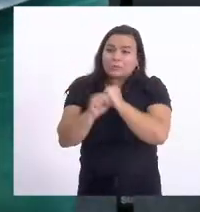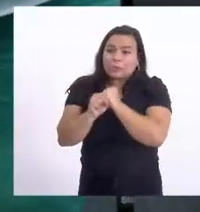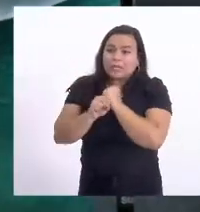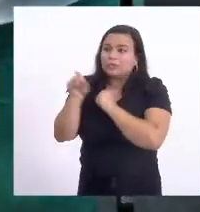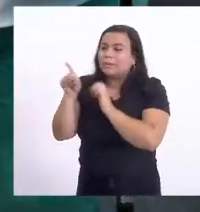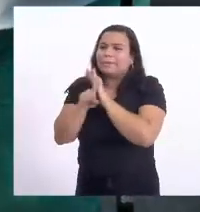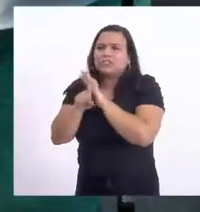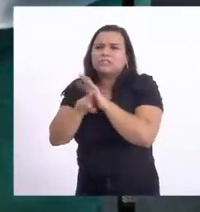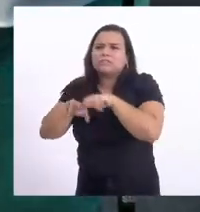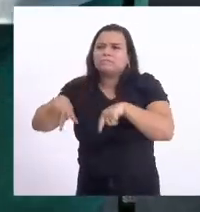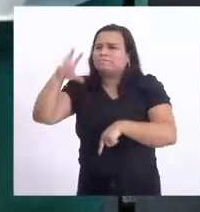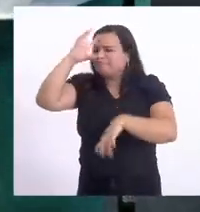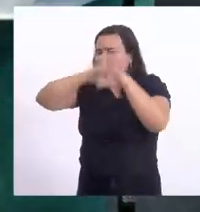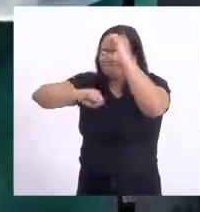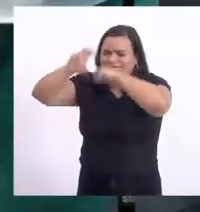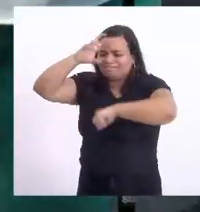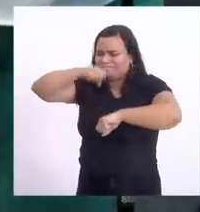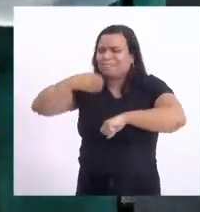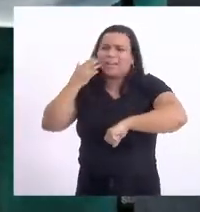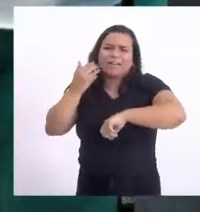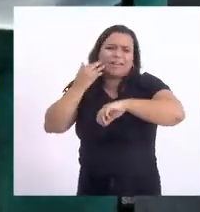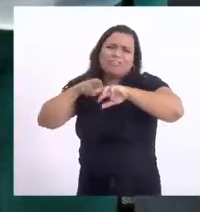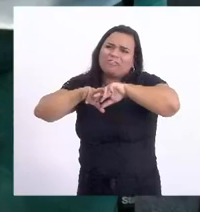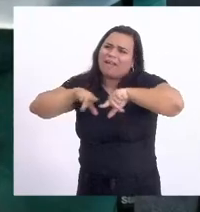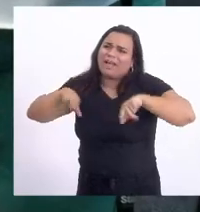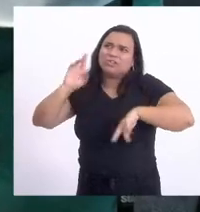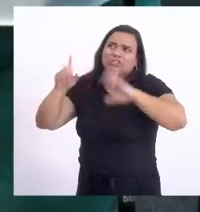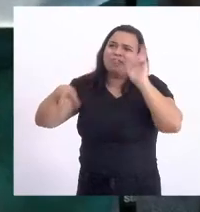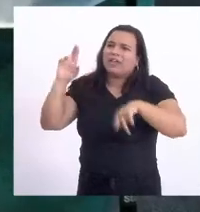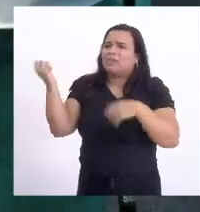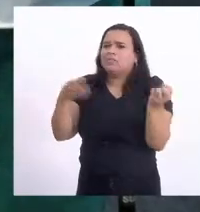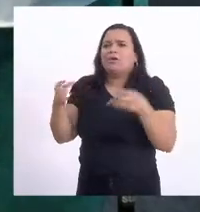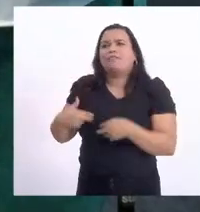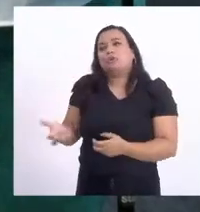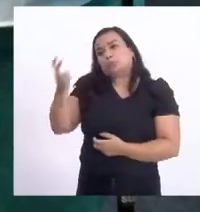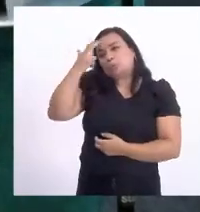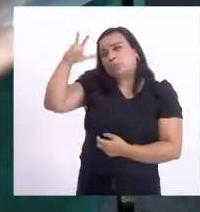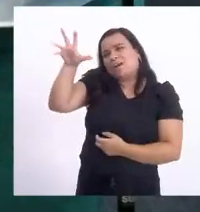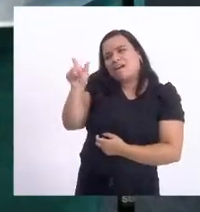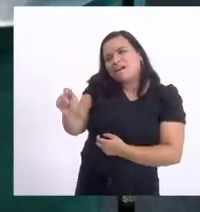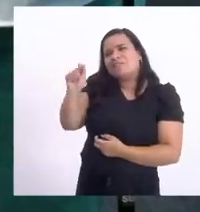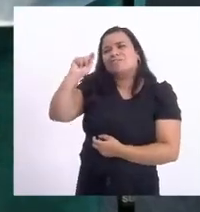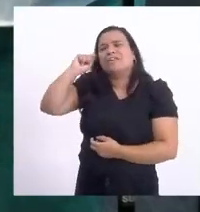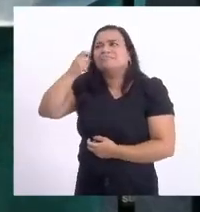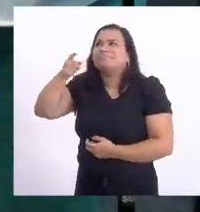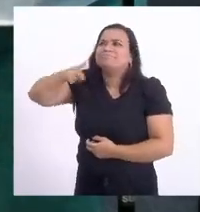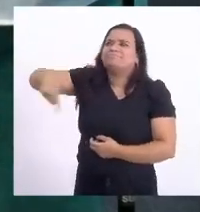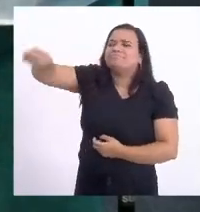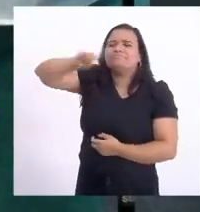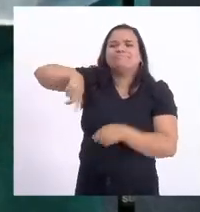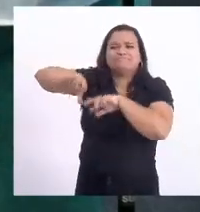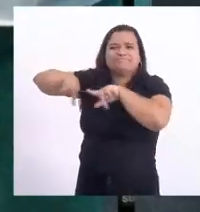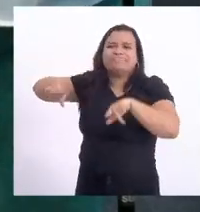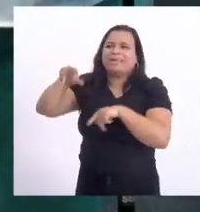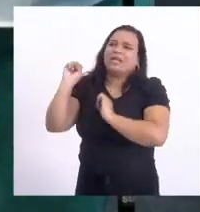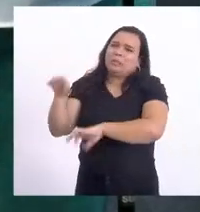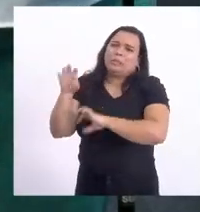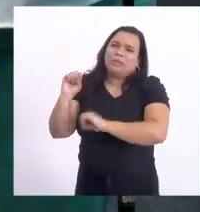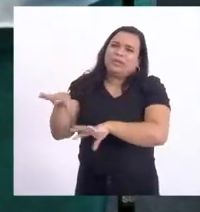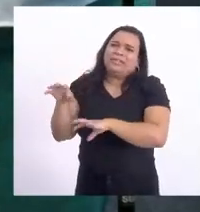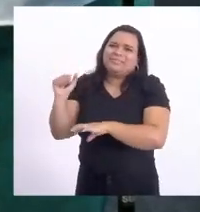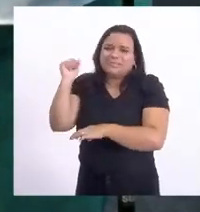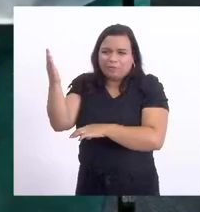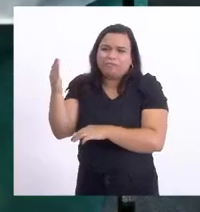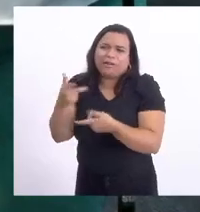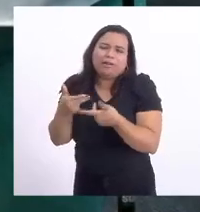estrangeiro, me trouxe vários elementos da cultura de África, da cultura da educação em solo